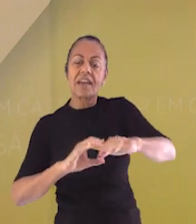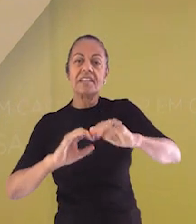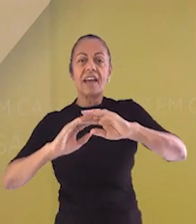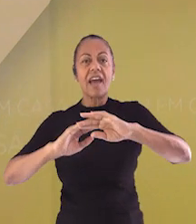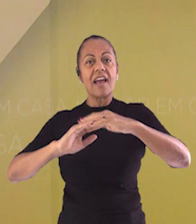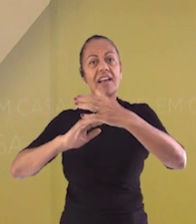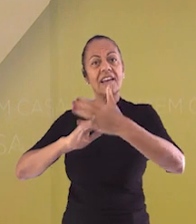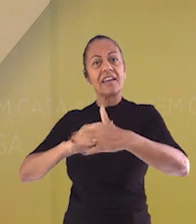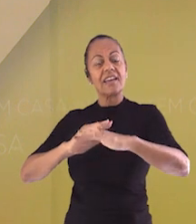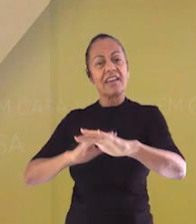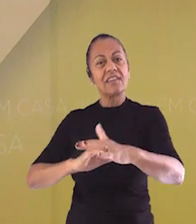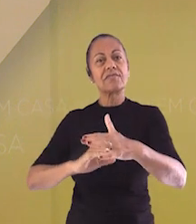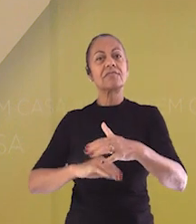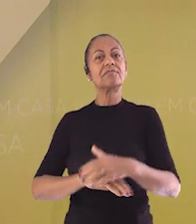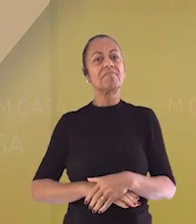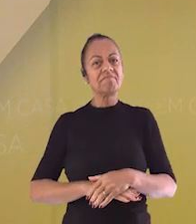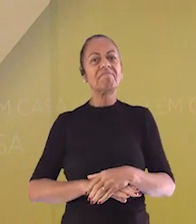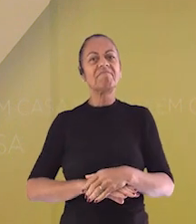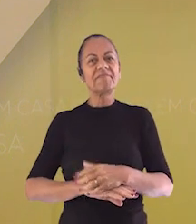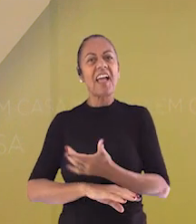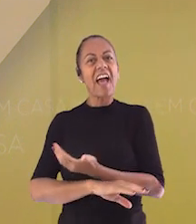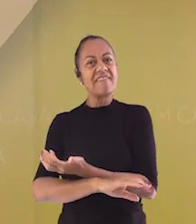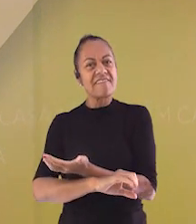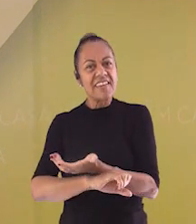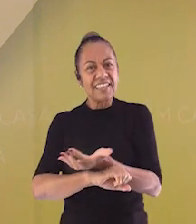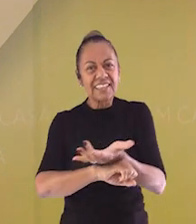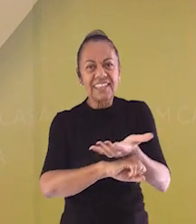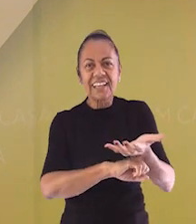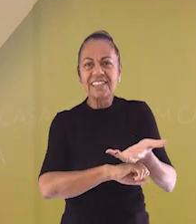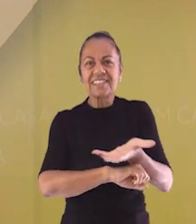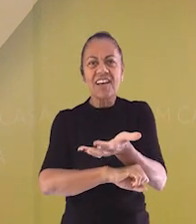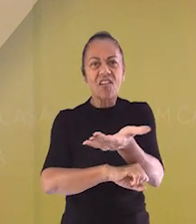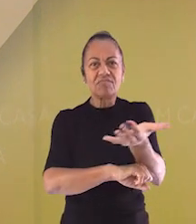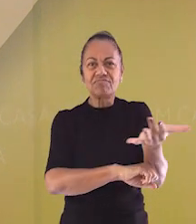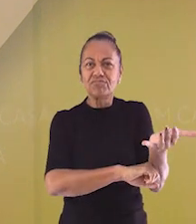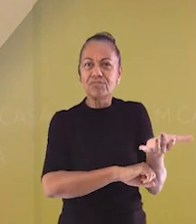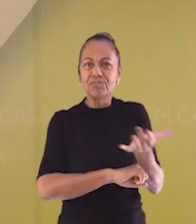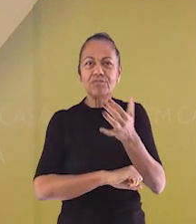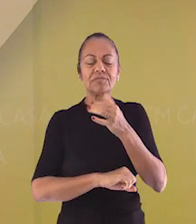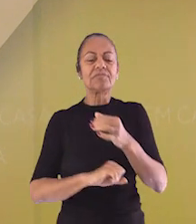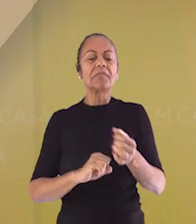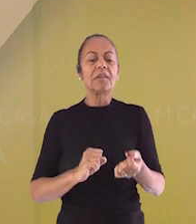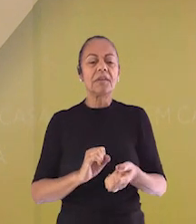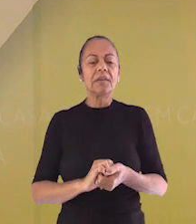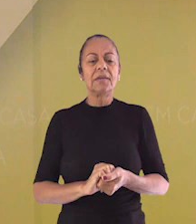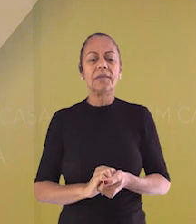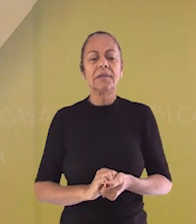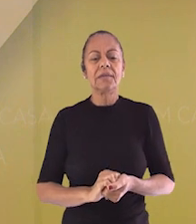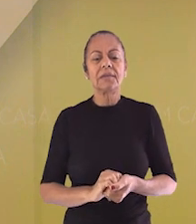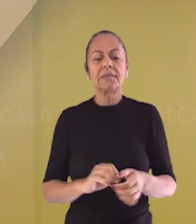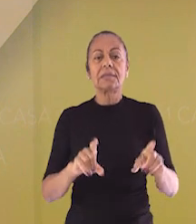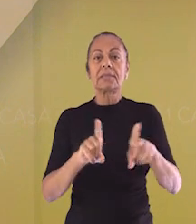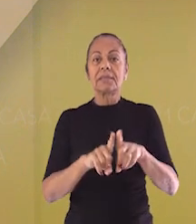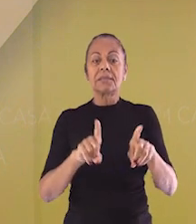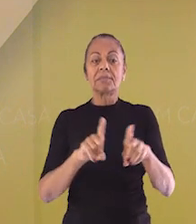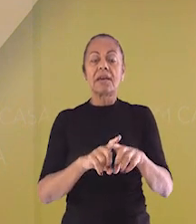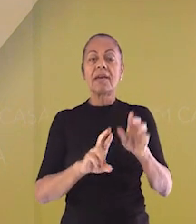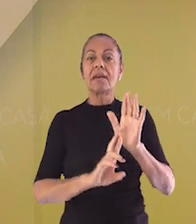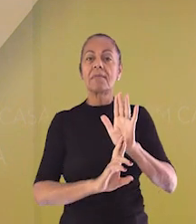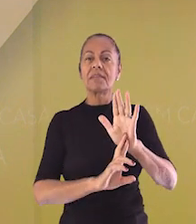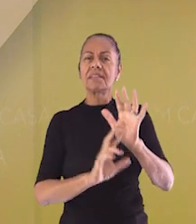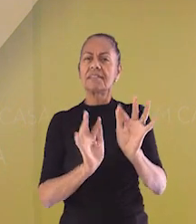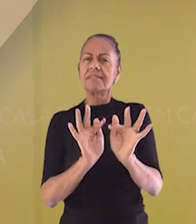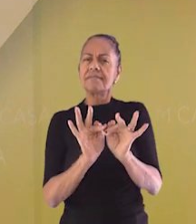relevo, vegetação e rios. Então aqui observamos um desses mapas. Aqui nós temos uma